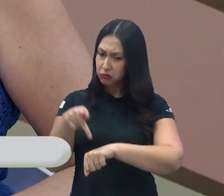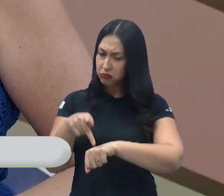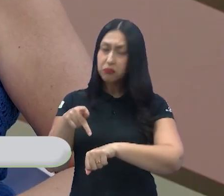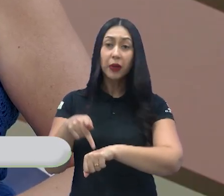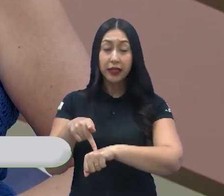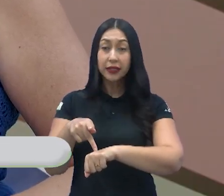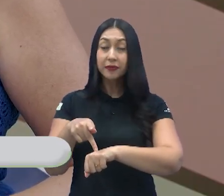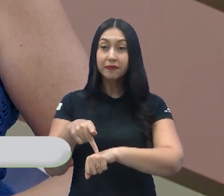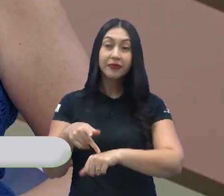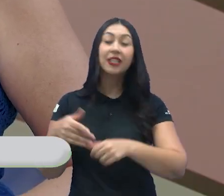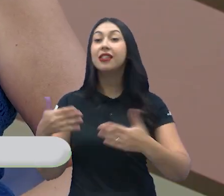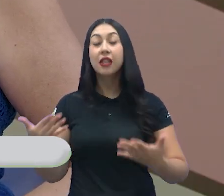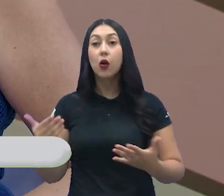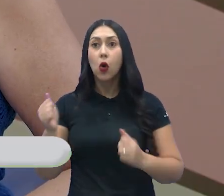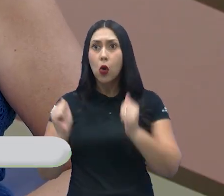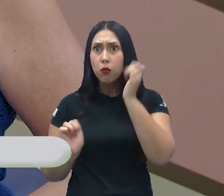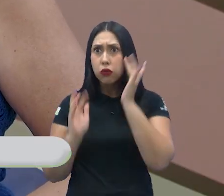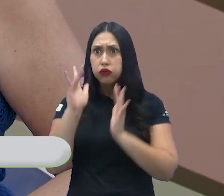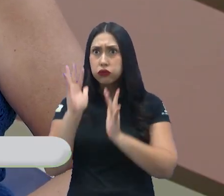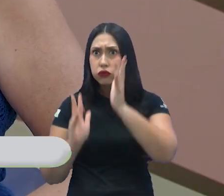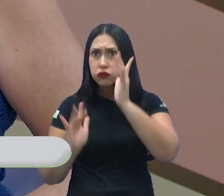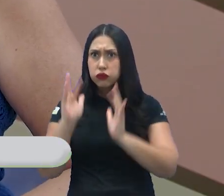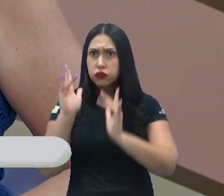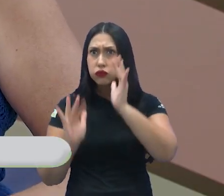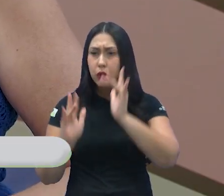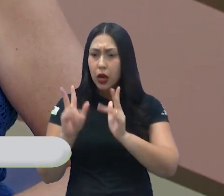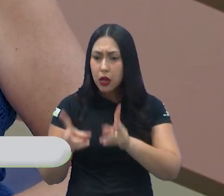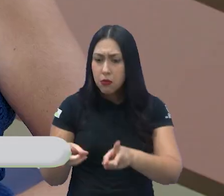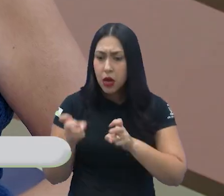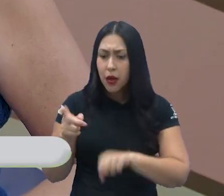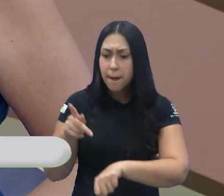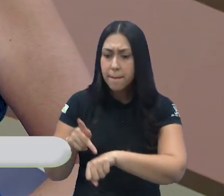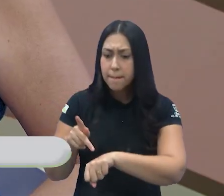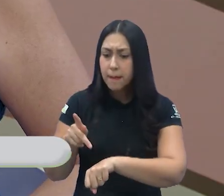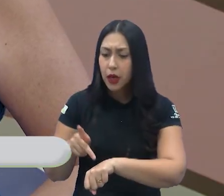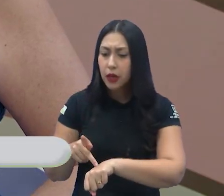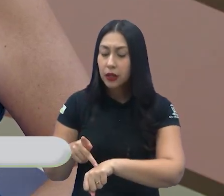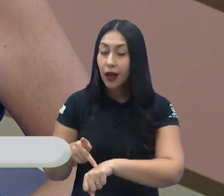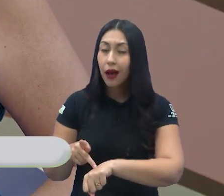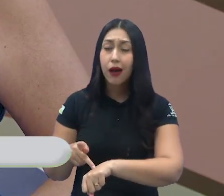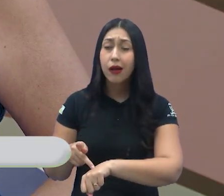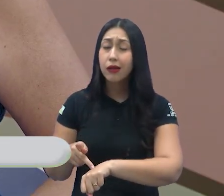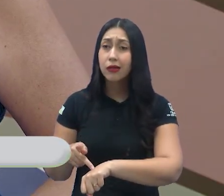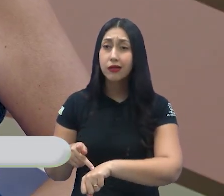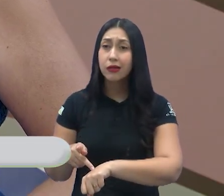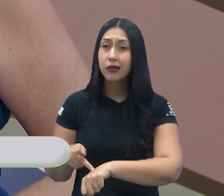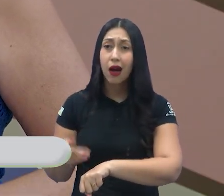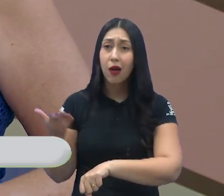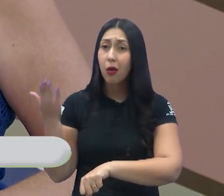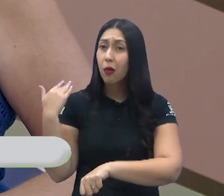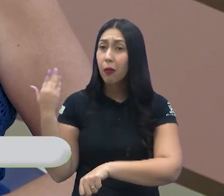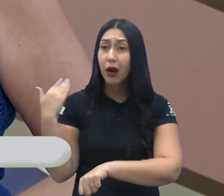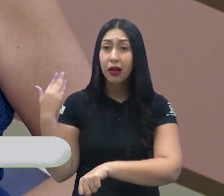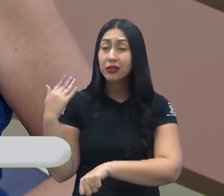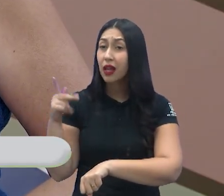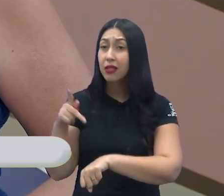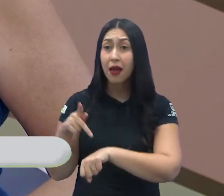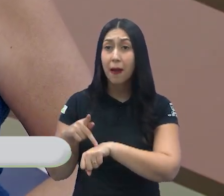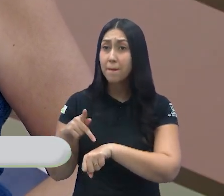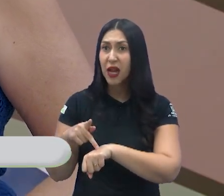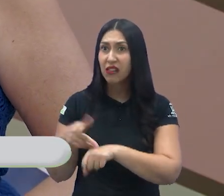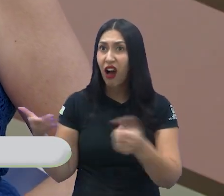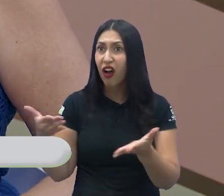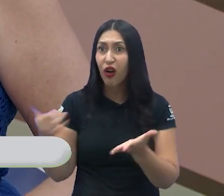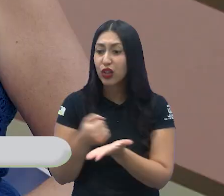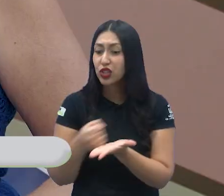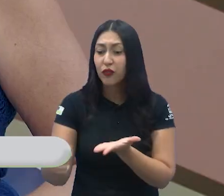temperamento colérico, quando ele encontra essa pedra, ele vai dizer assim: havia uma pedra no meio do caminho, não há mais.